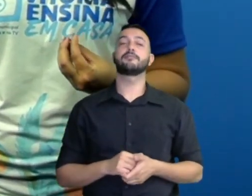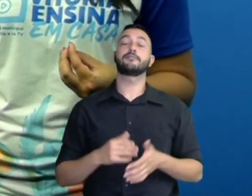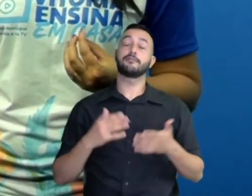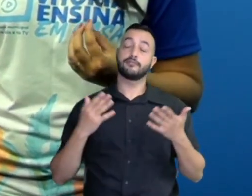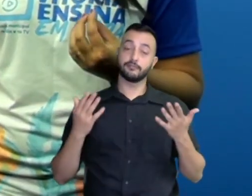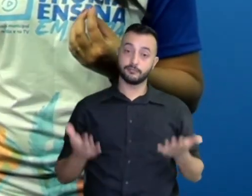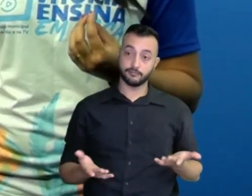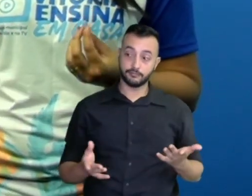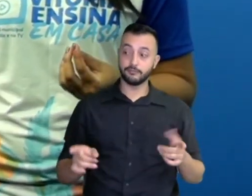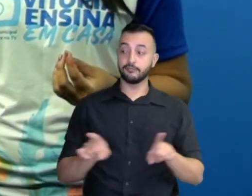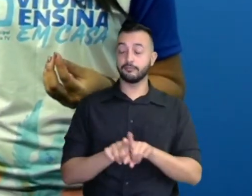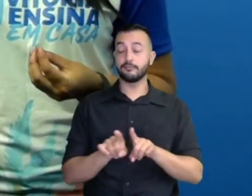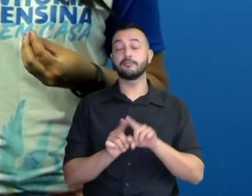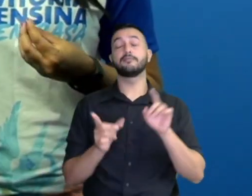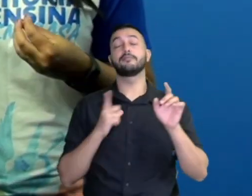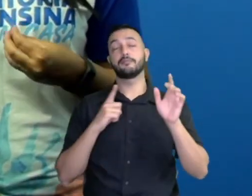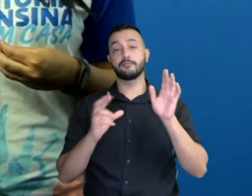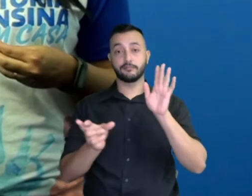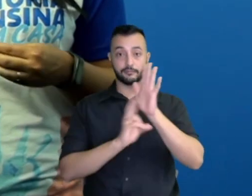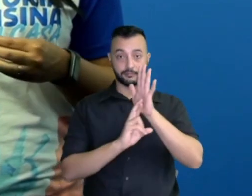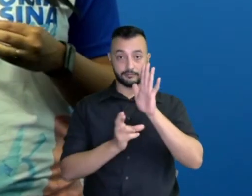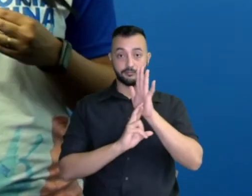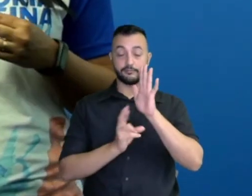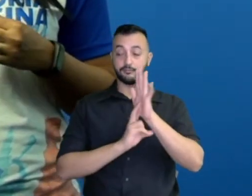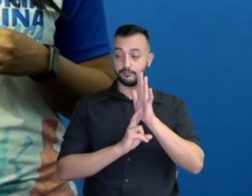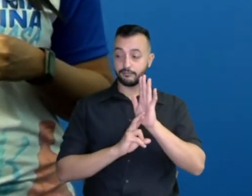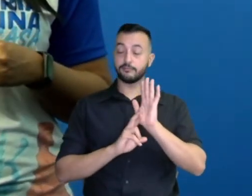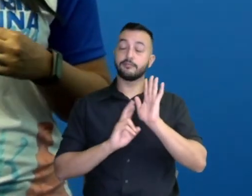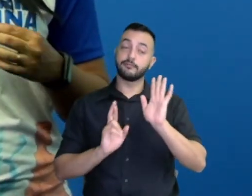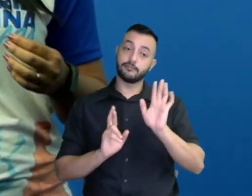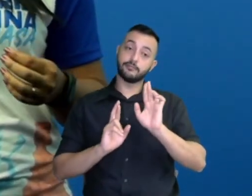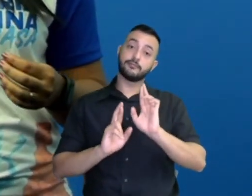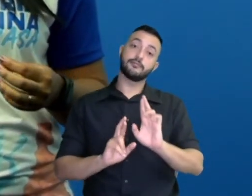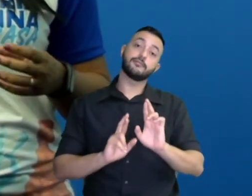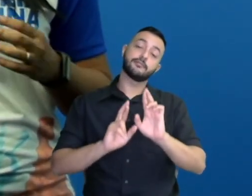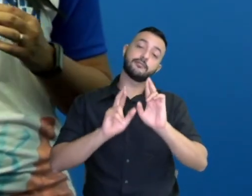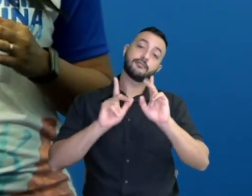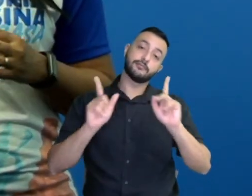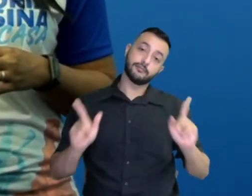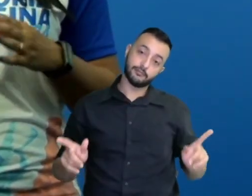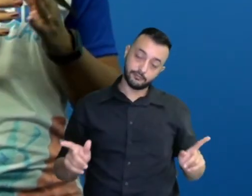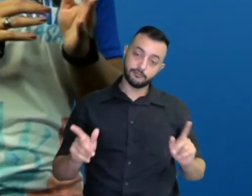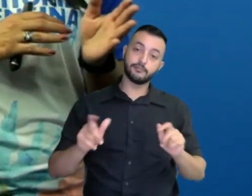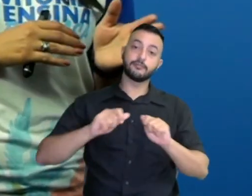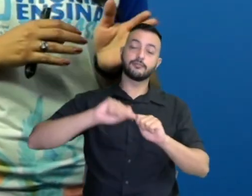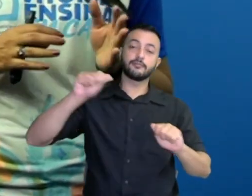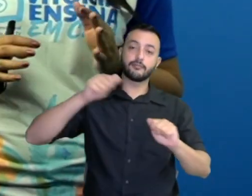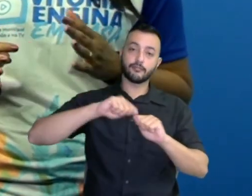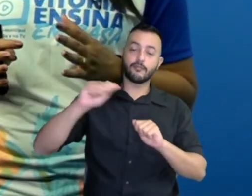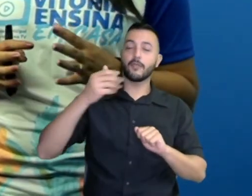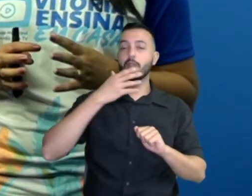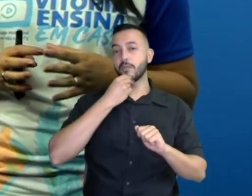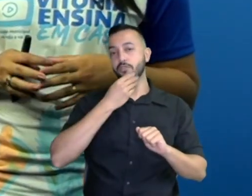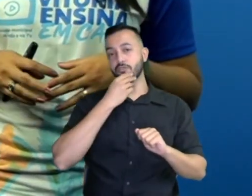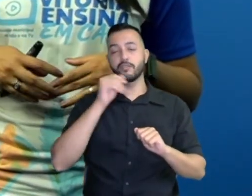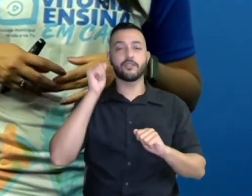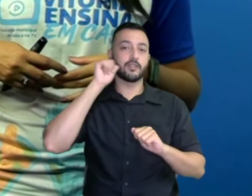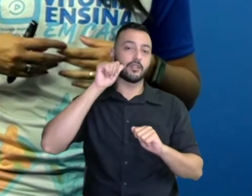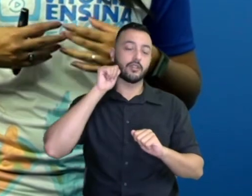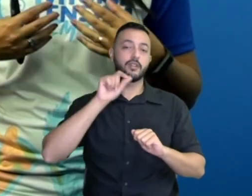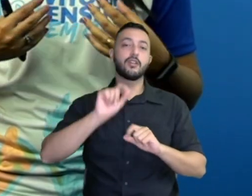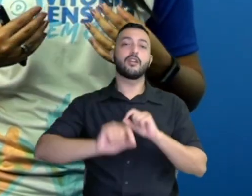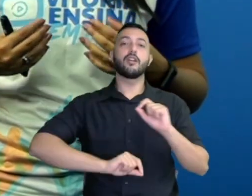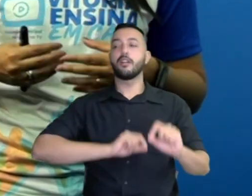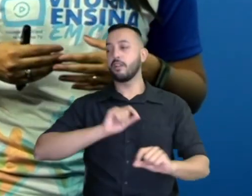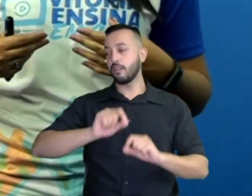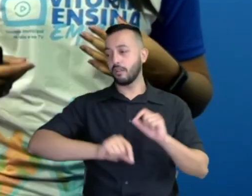gente tem uma regrinha que faz a diferença no uso do artigo masculino e do feminino, que